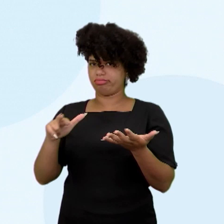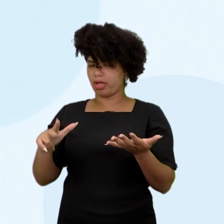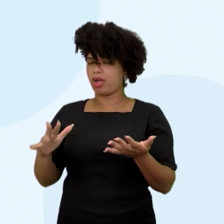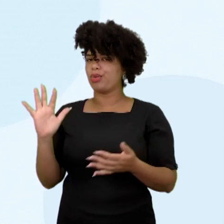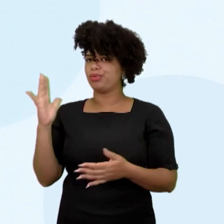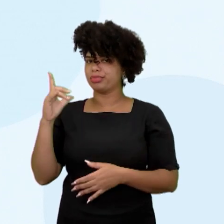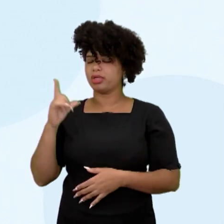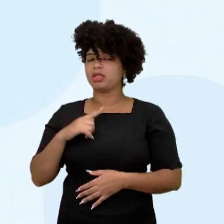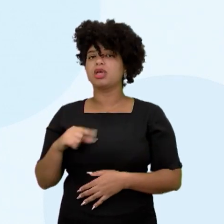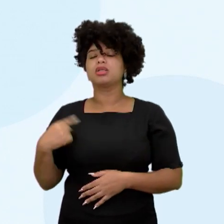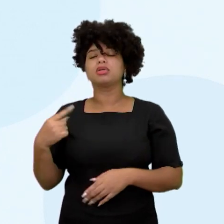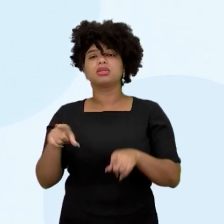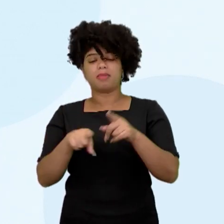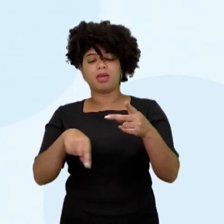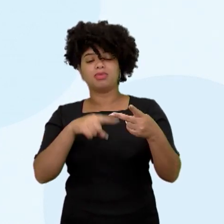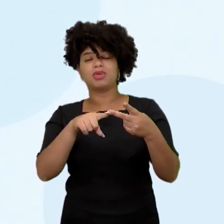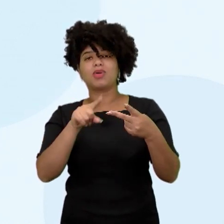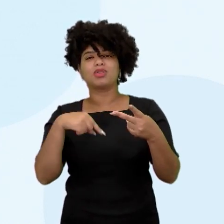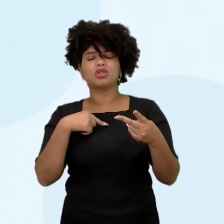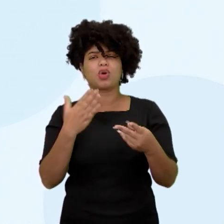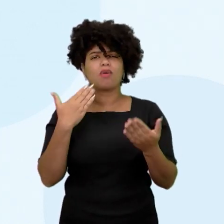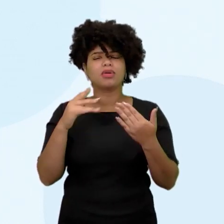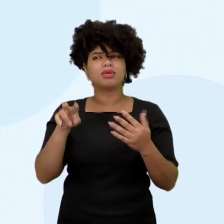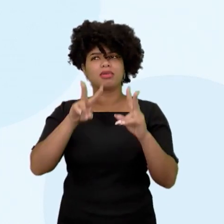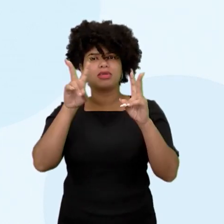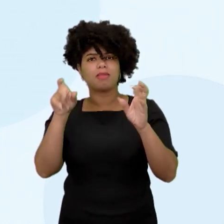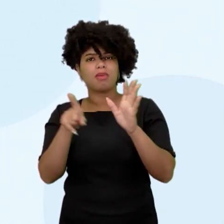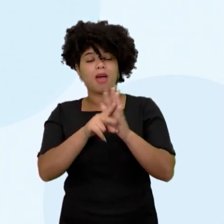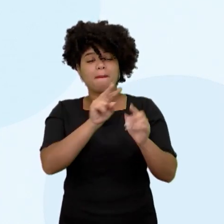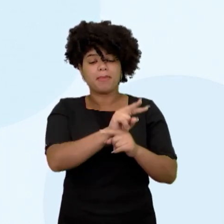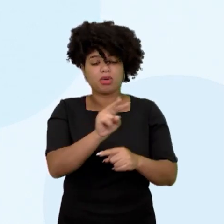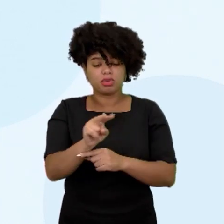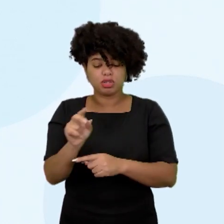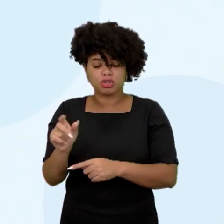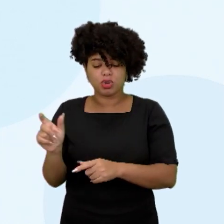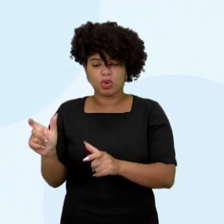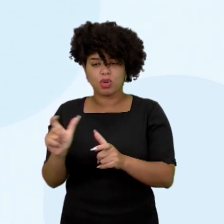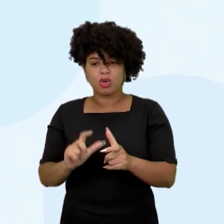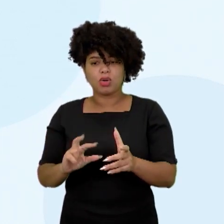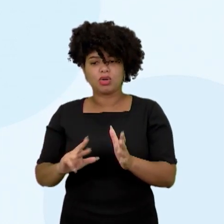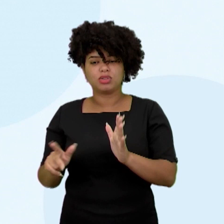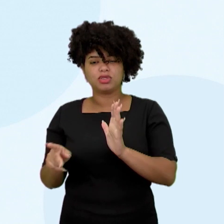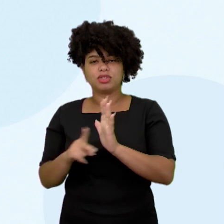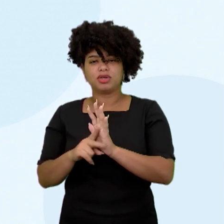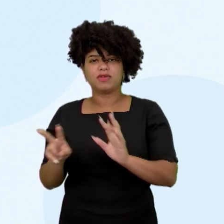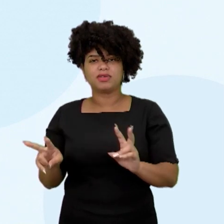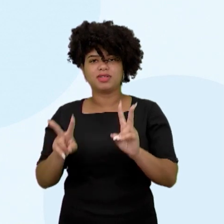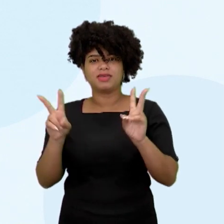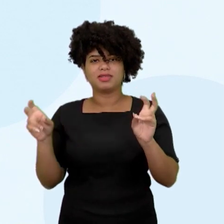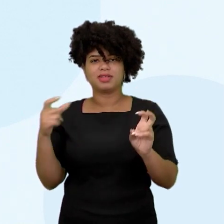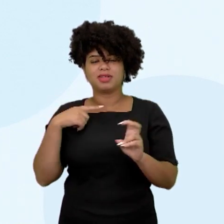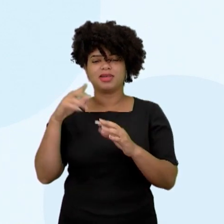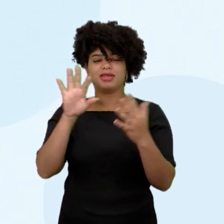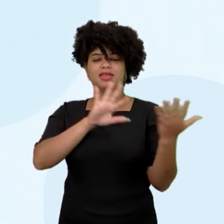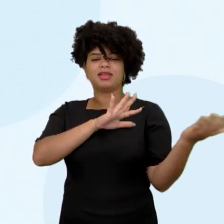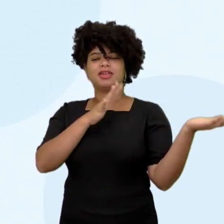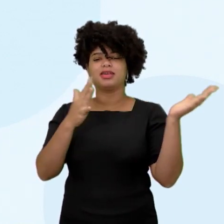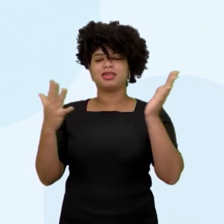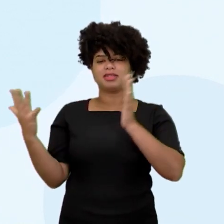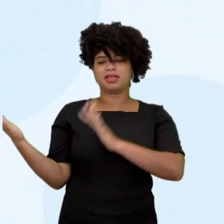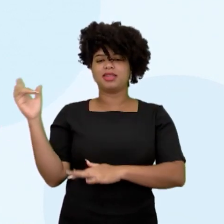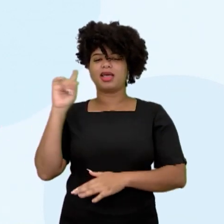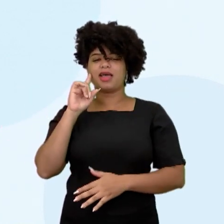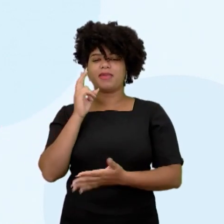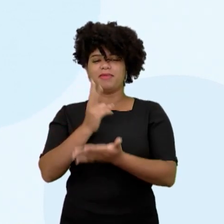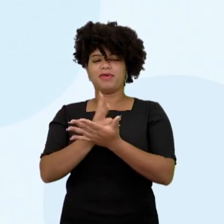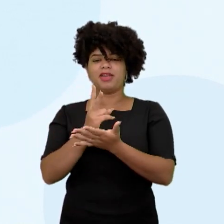para preservação e conservação do solo em diferentes lugares. Unidade temática: natureza, ambientes e qualidade